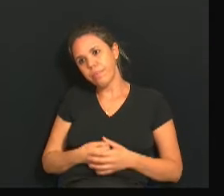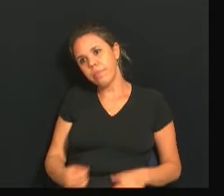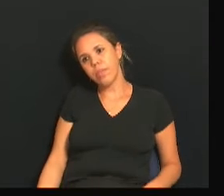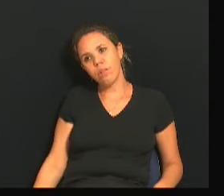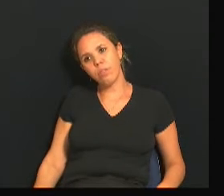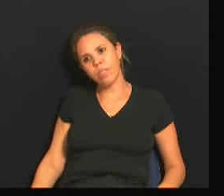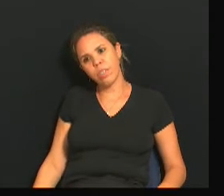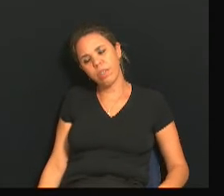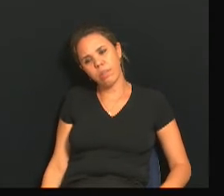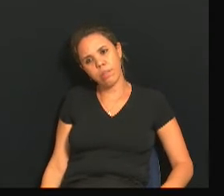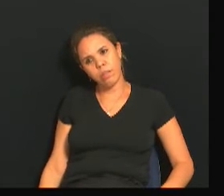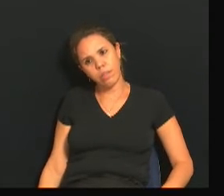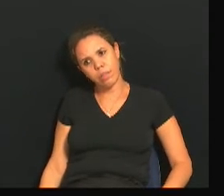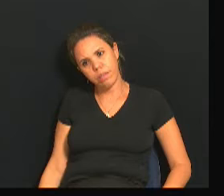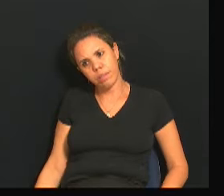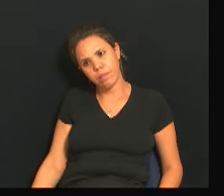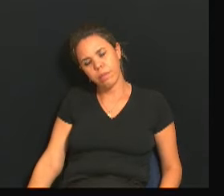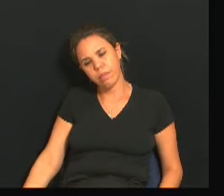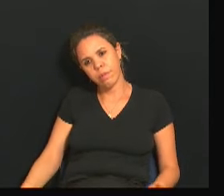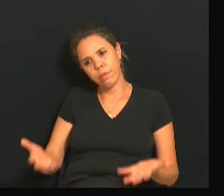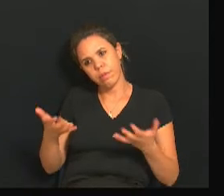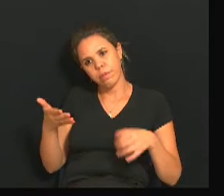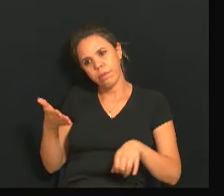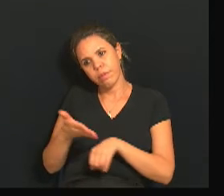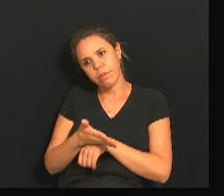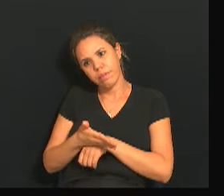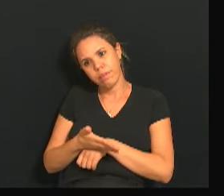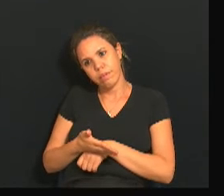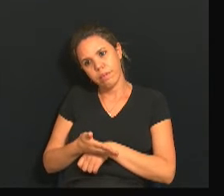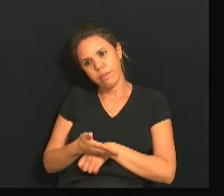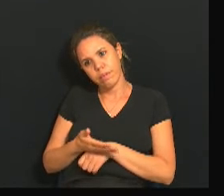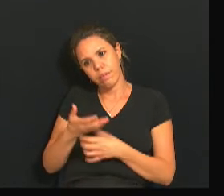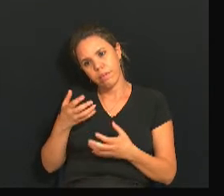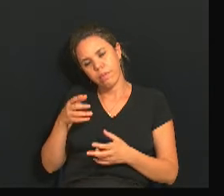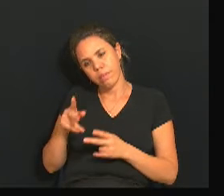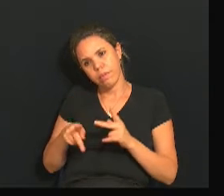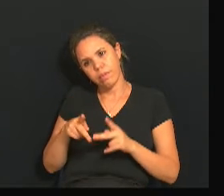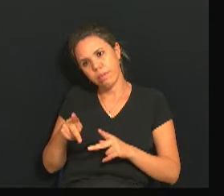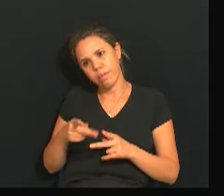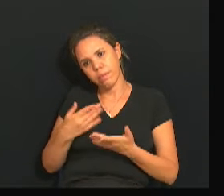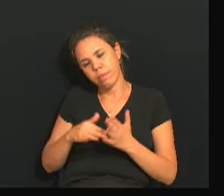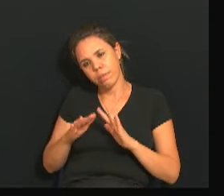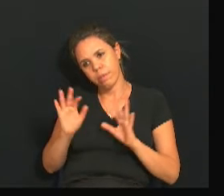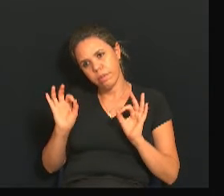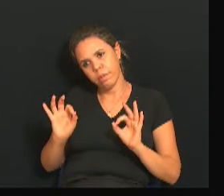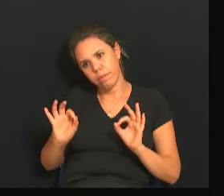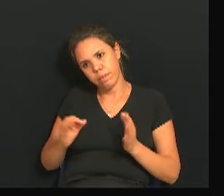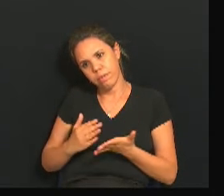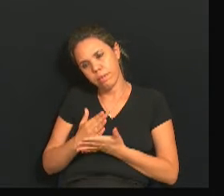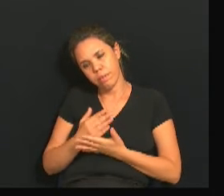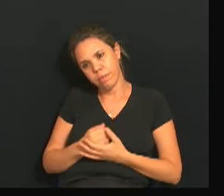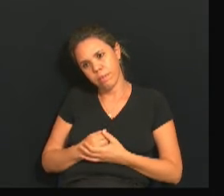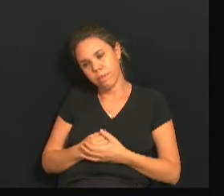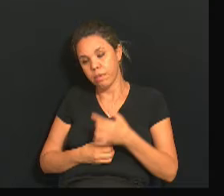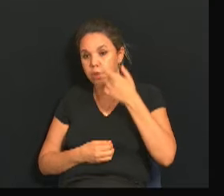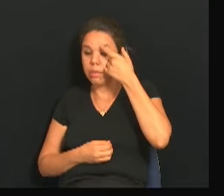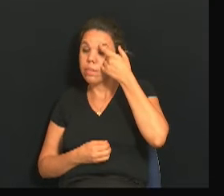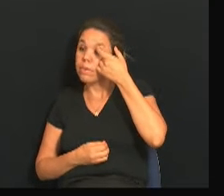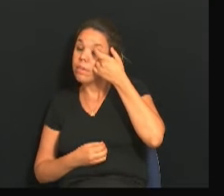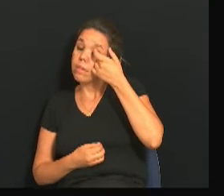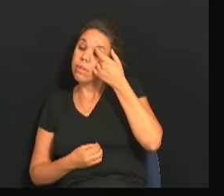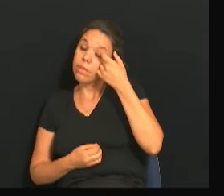E a gente quer essa participação porque é isso, porque a gente quer que a escola pública dê certo, né? Então, se a gente cobra